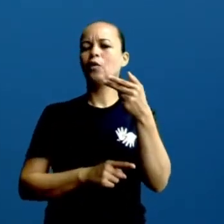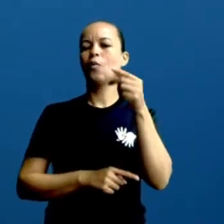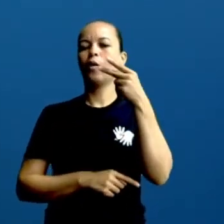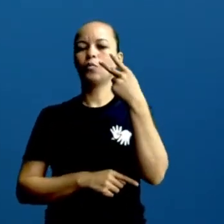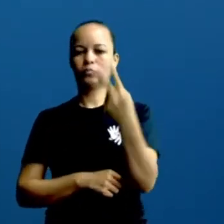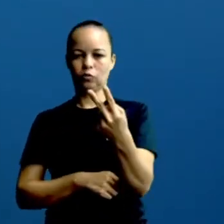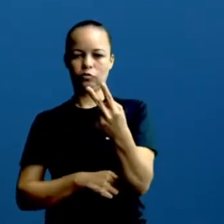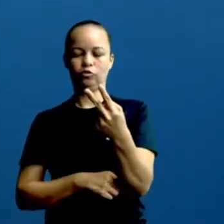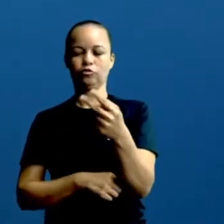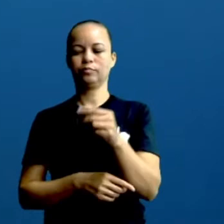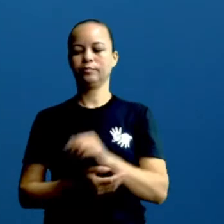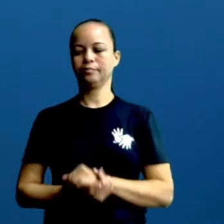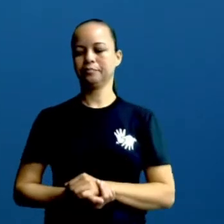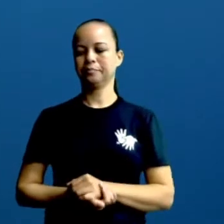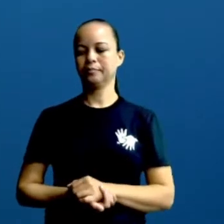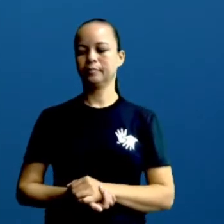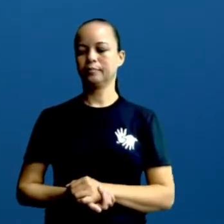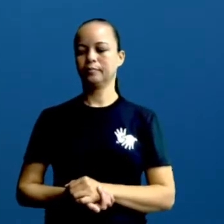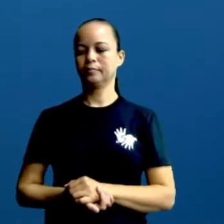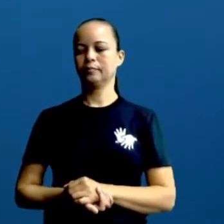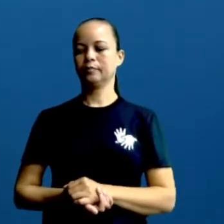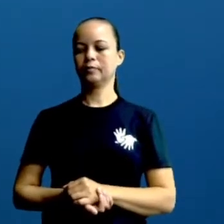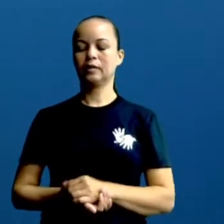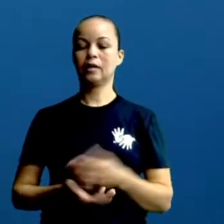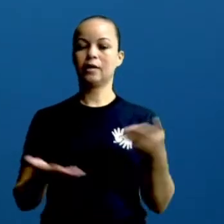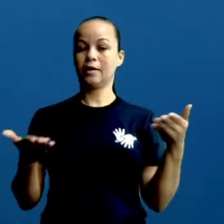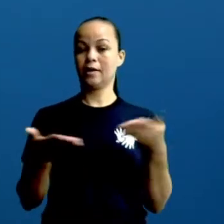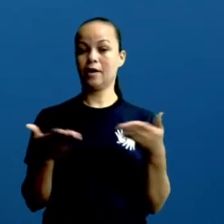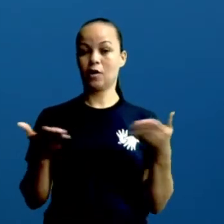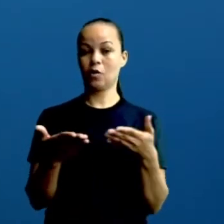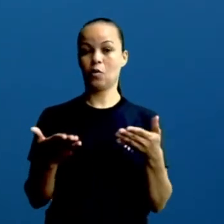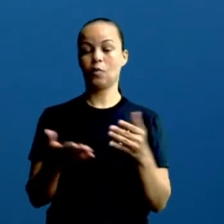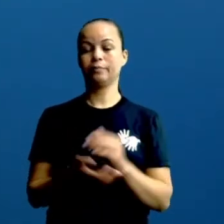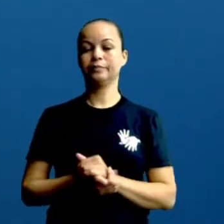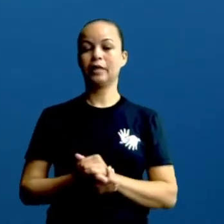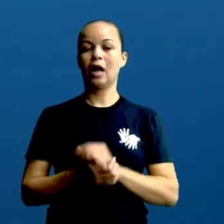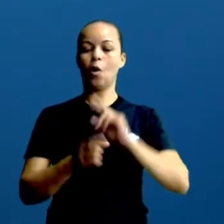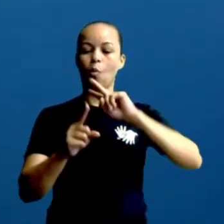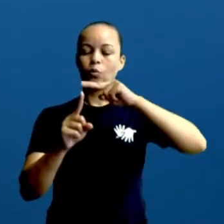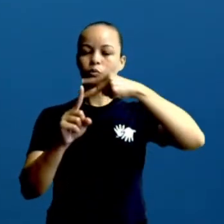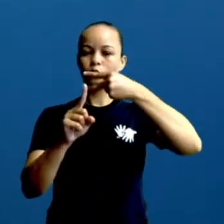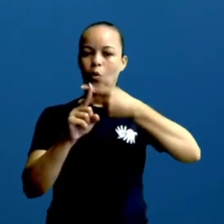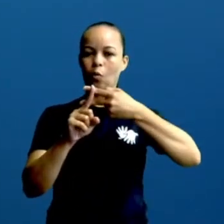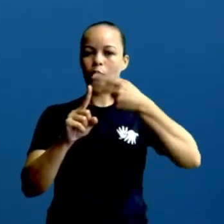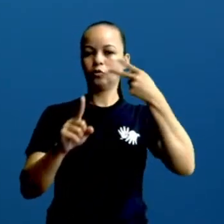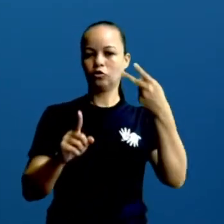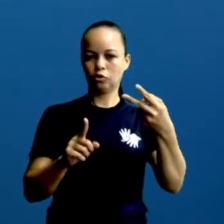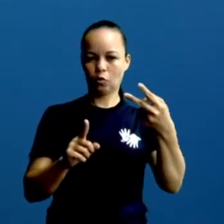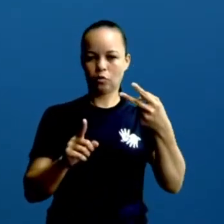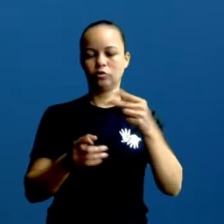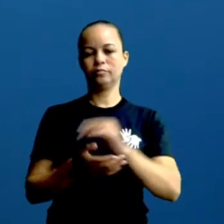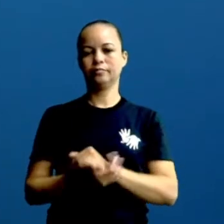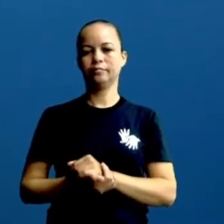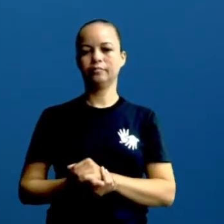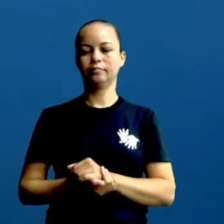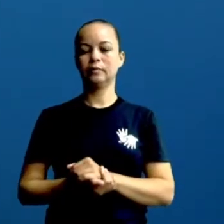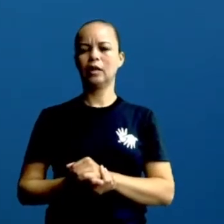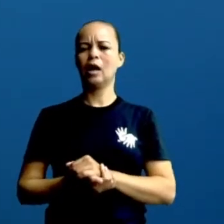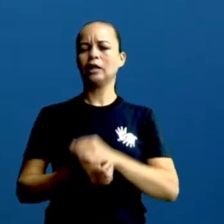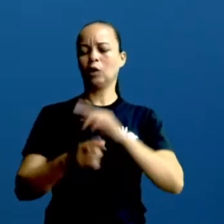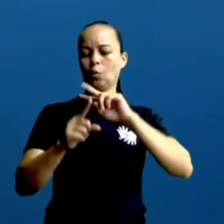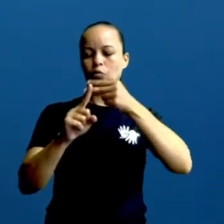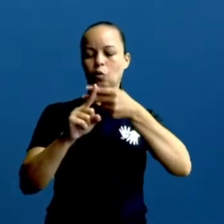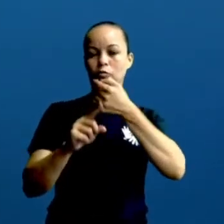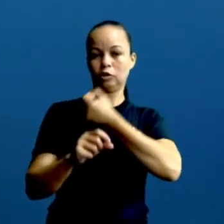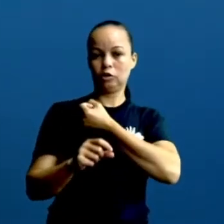certo a e agora o dobro de 2 Eu tenho